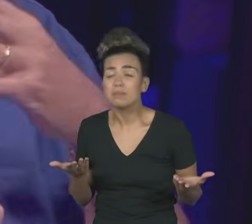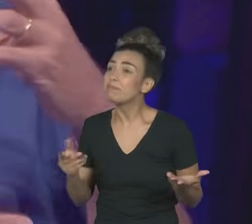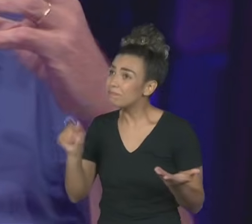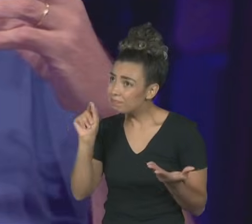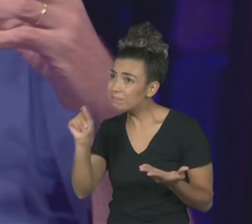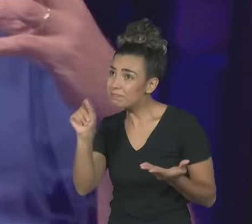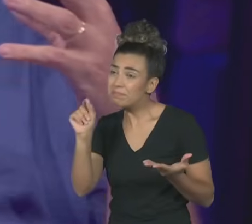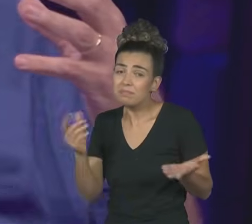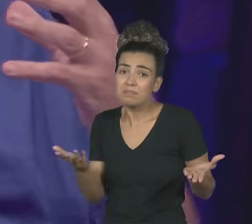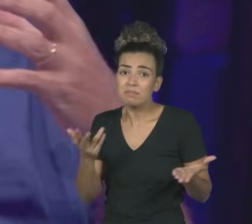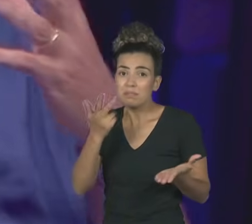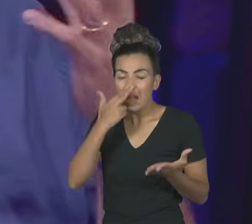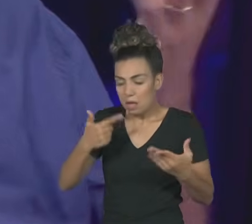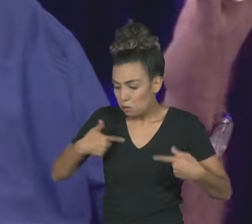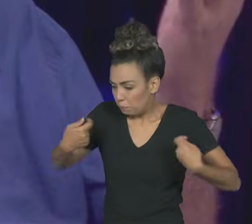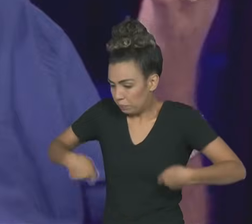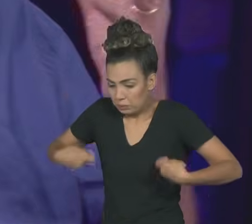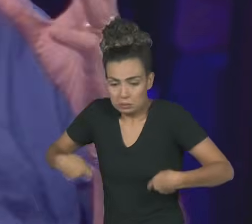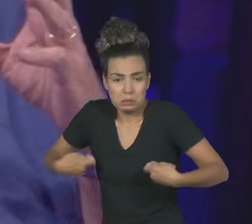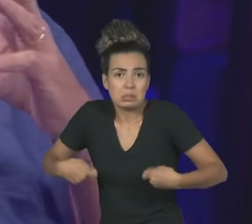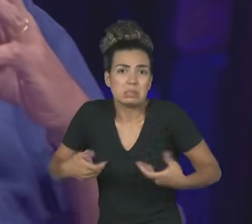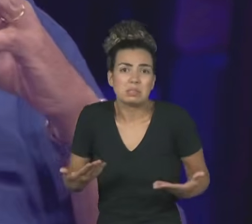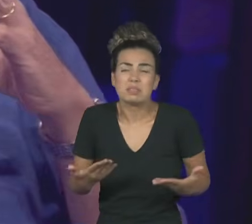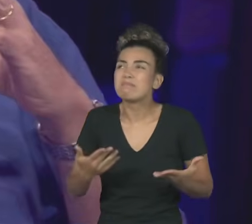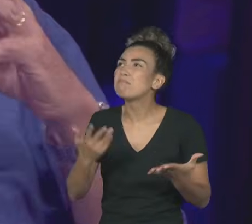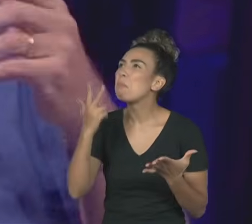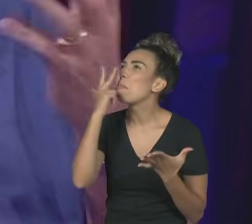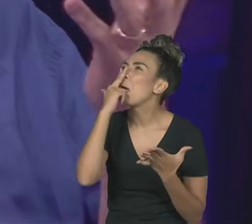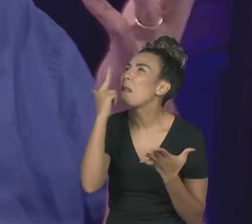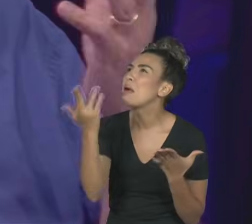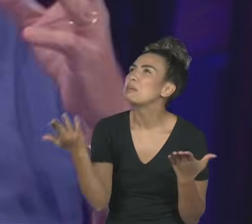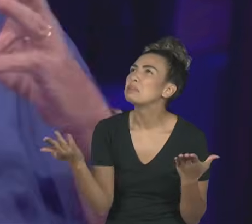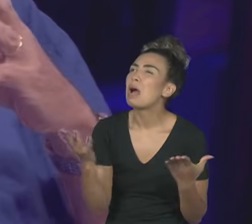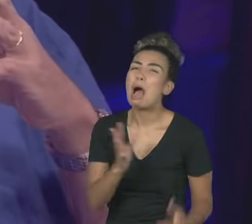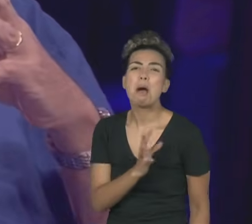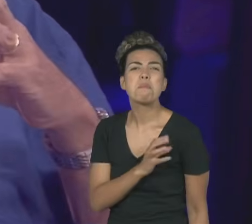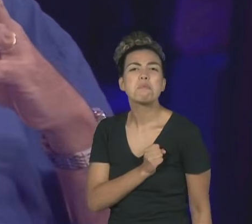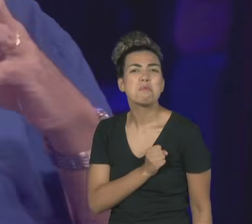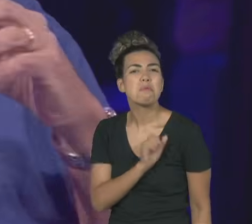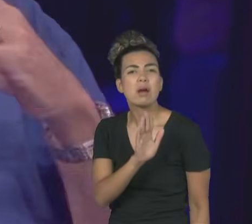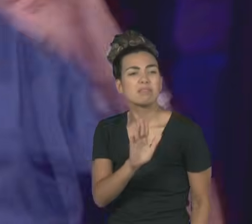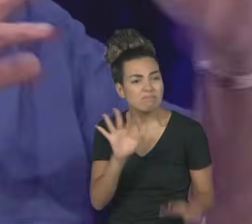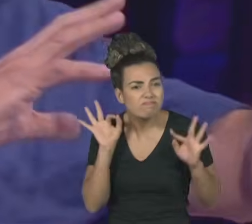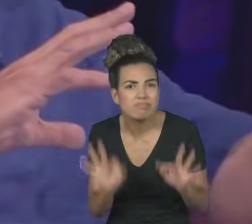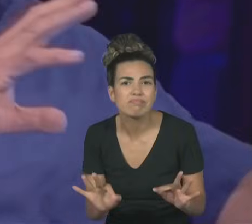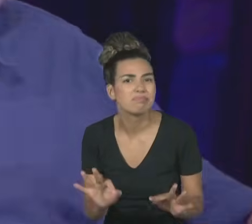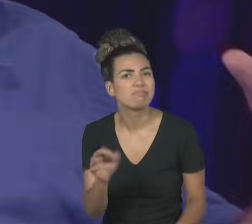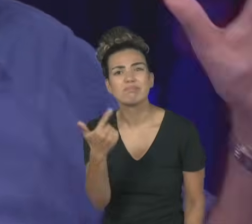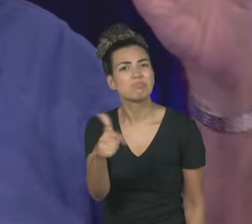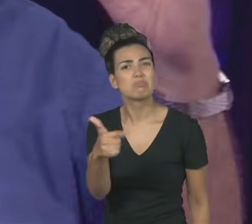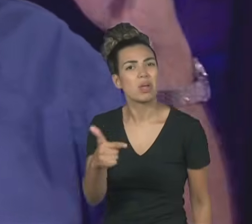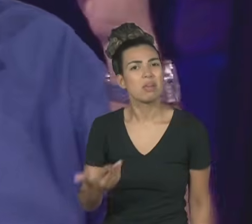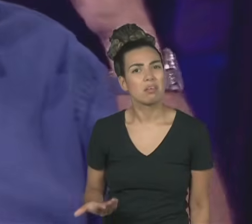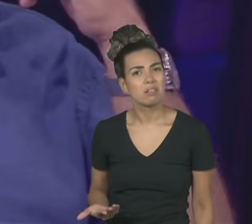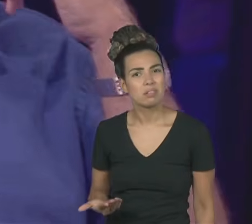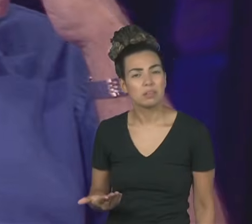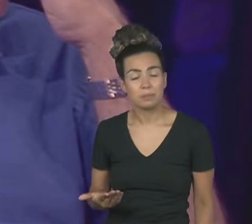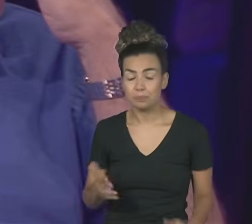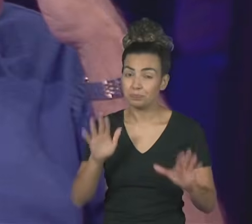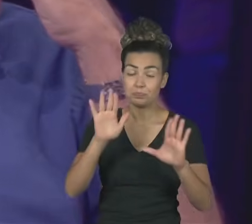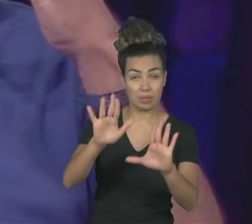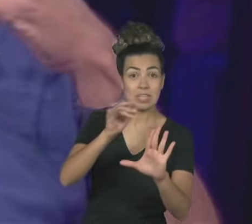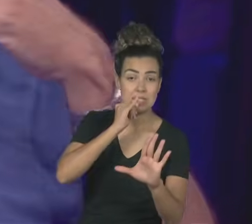carência feita de amores baratos, vamos dizer assim, amores que só dizem sim. As Se você olhar para trás, o